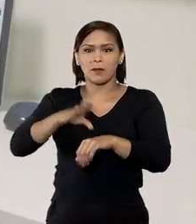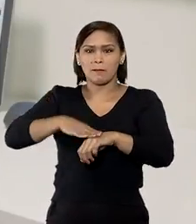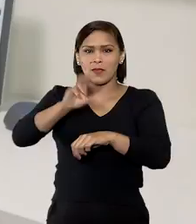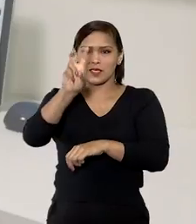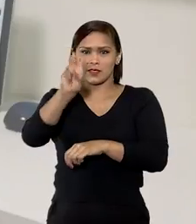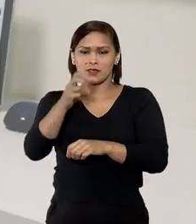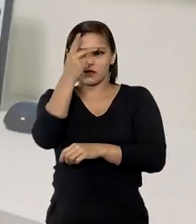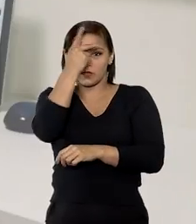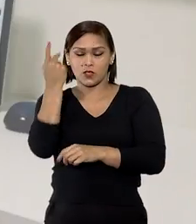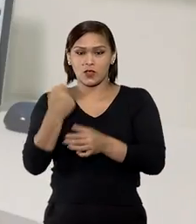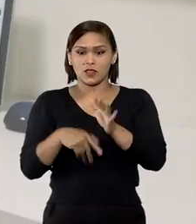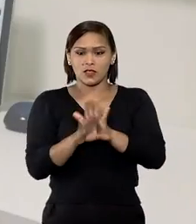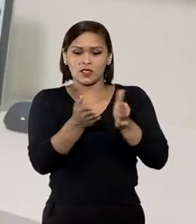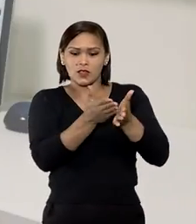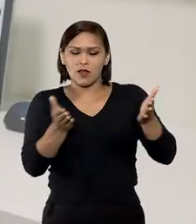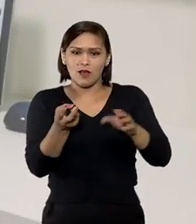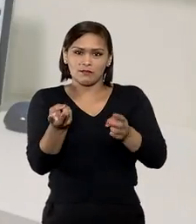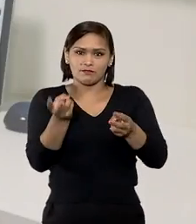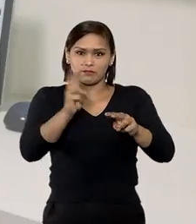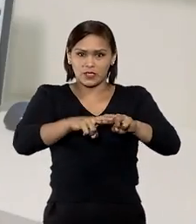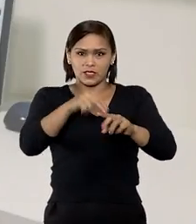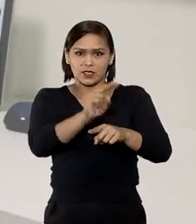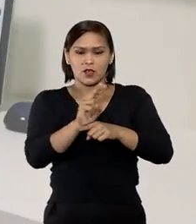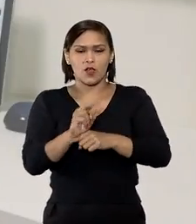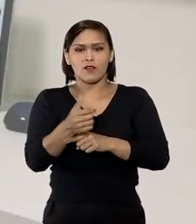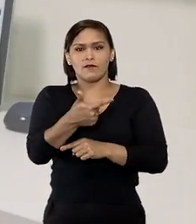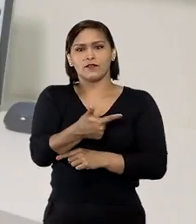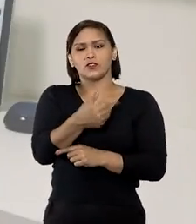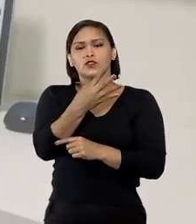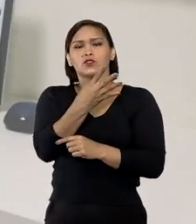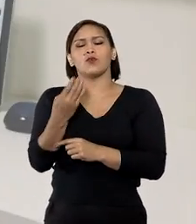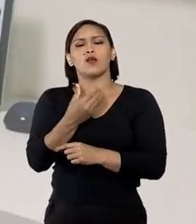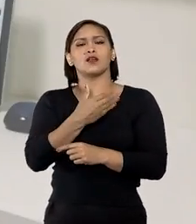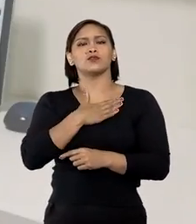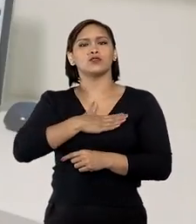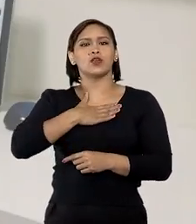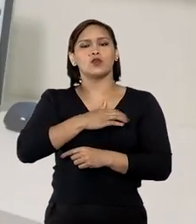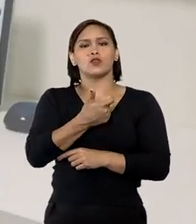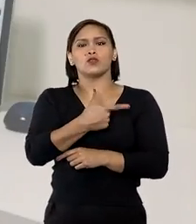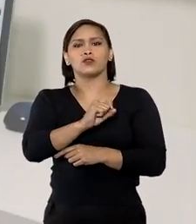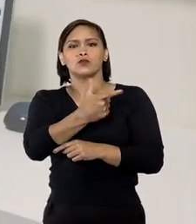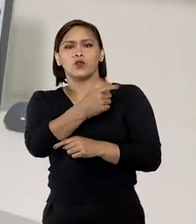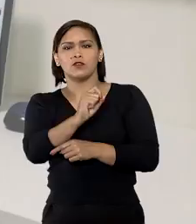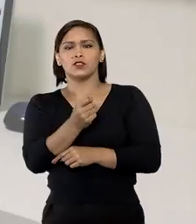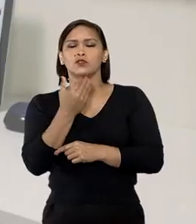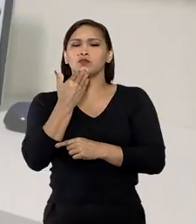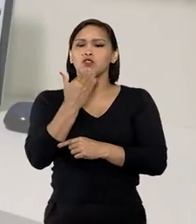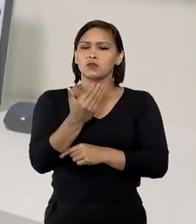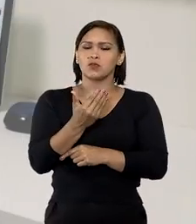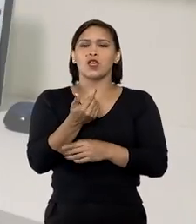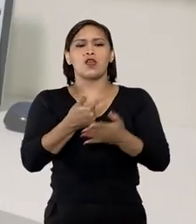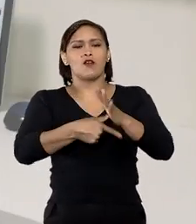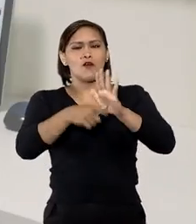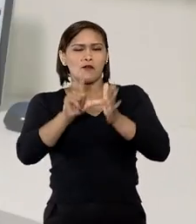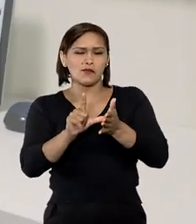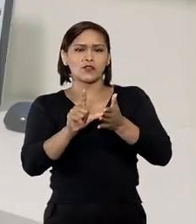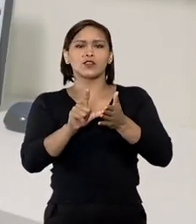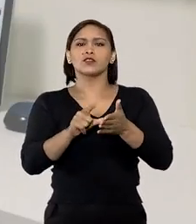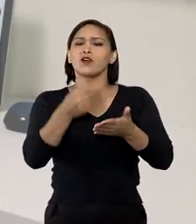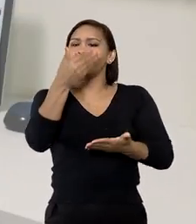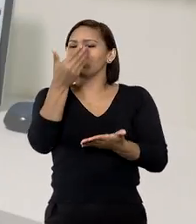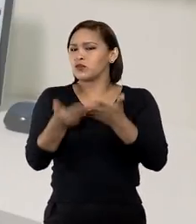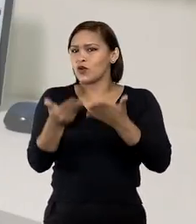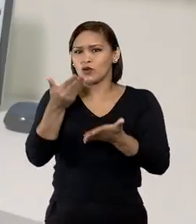cinco pessoas desde a prisão preventiva dele que ocorreu em 24 de agosto de 2020 os pedidos de revogação da medida